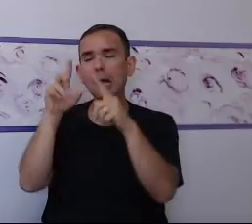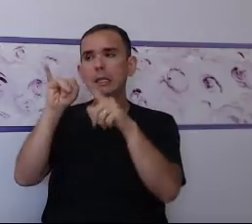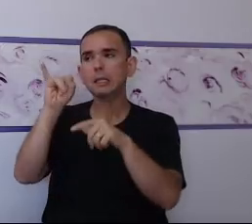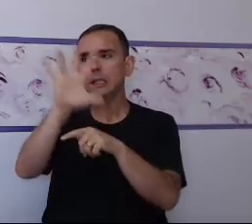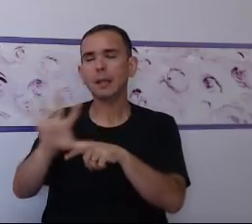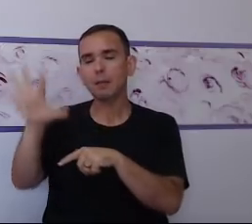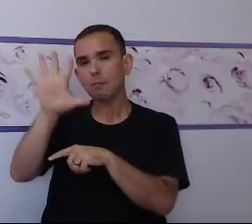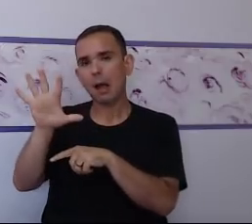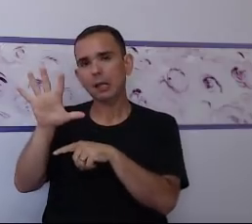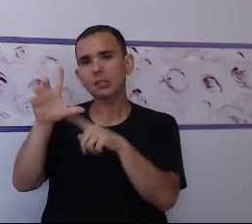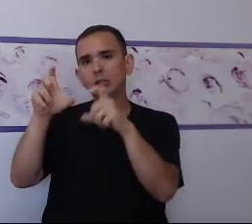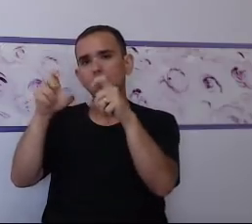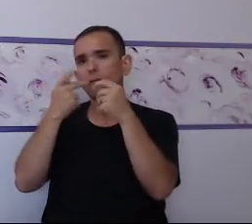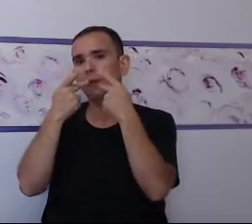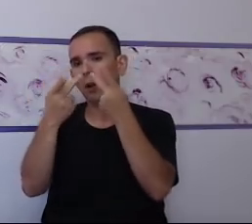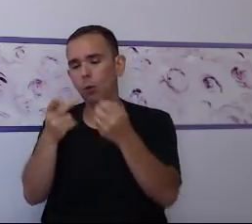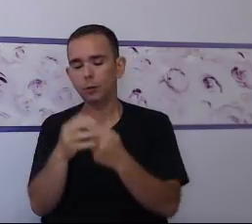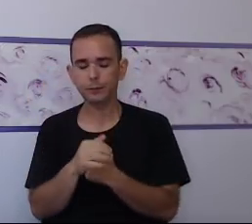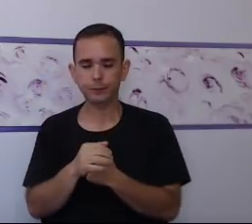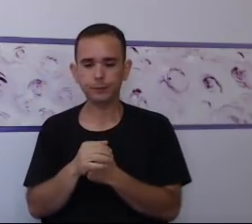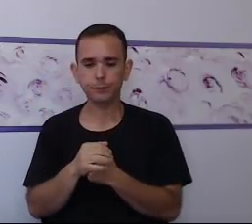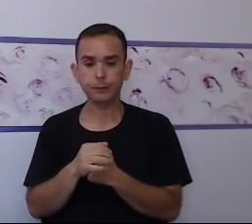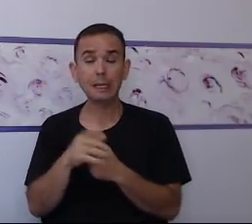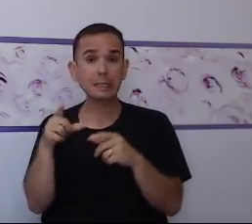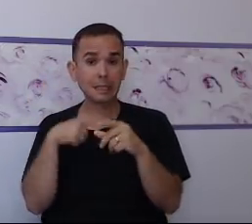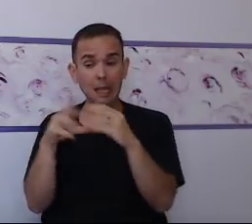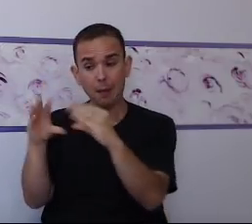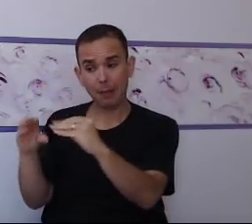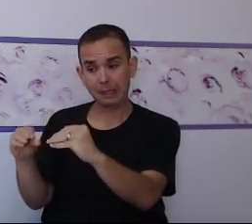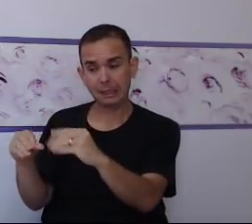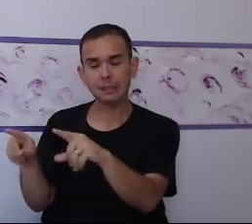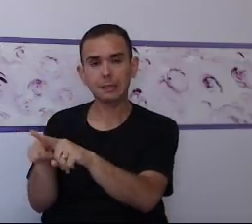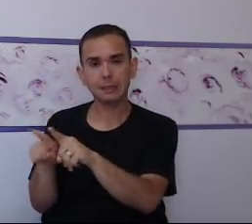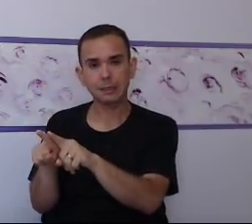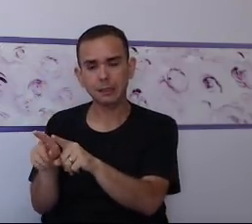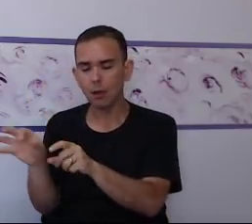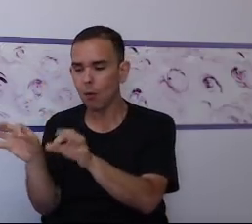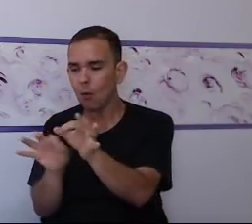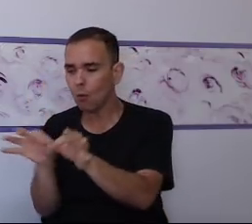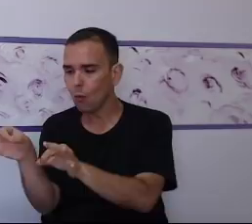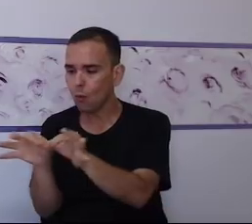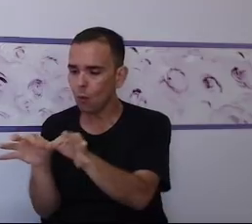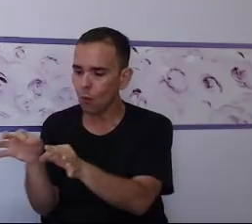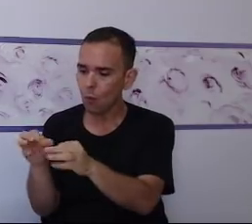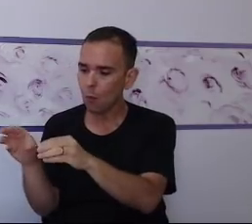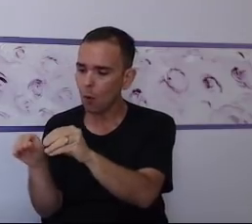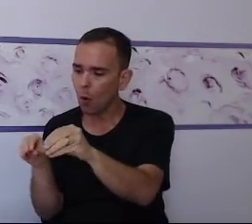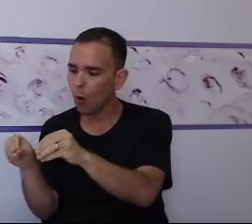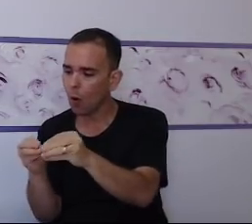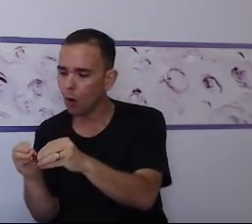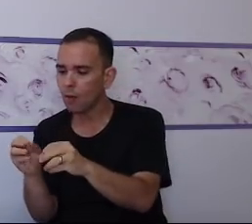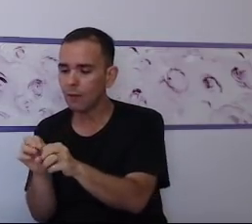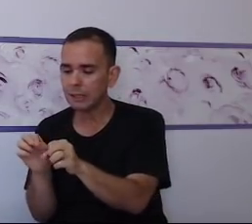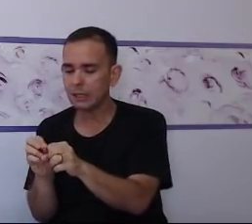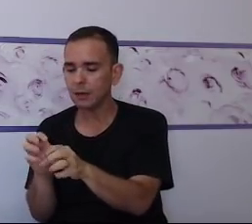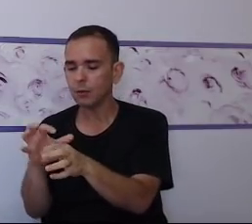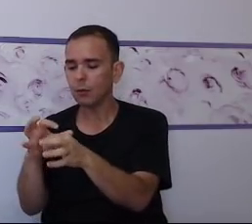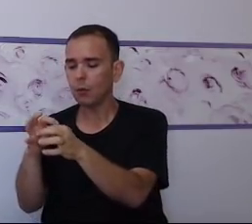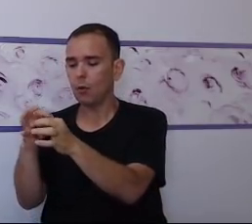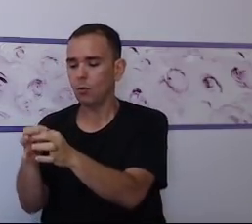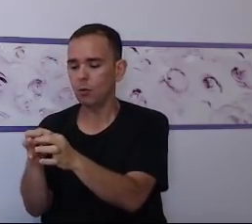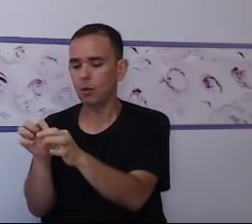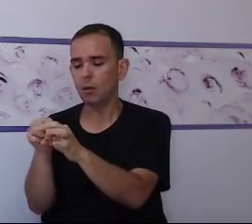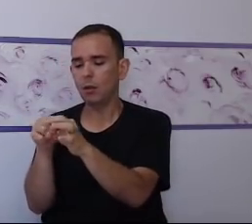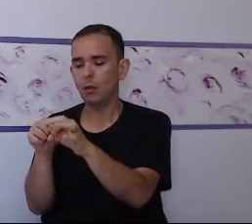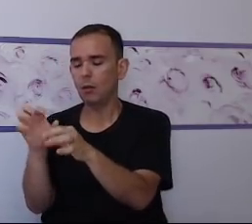tem a massinha. Então, muitas vezes a gente pode também estar estimulando essa coordenação motora dele fazer a bolinha da massinha, né?